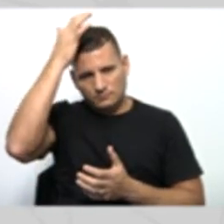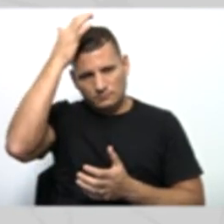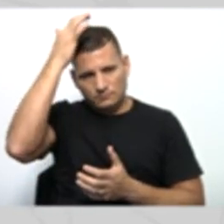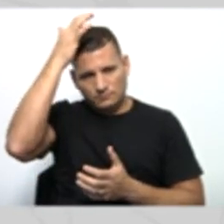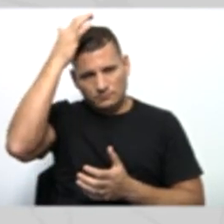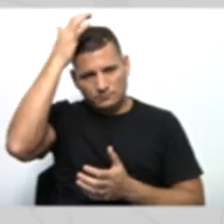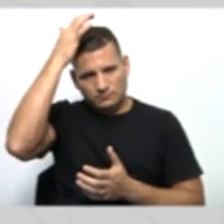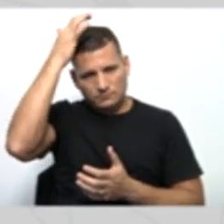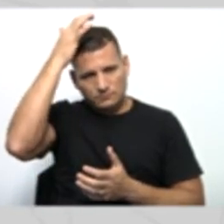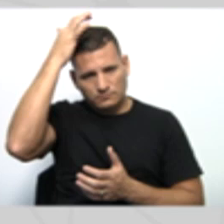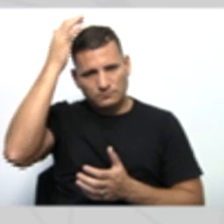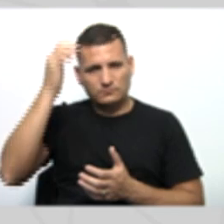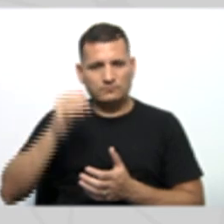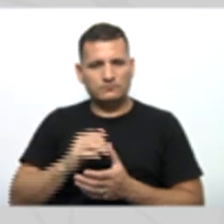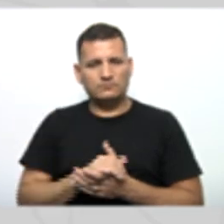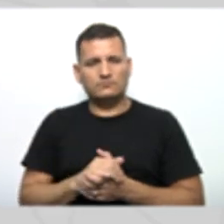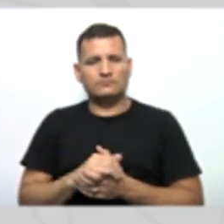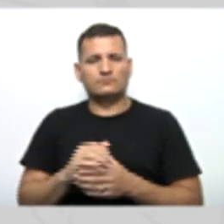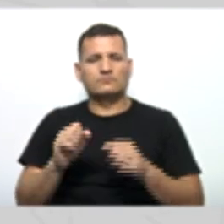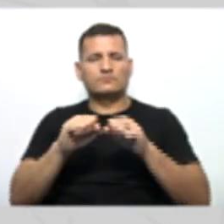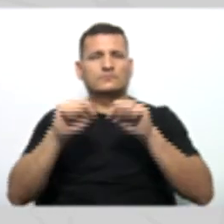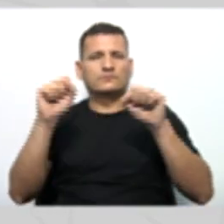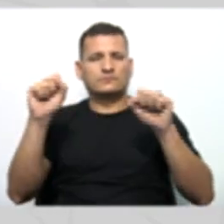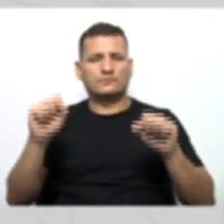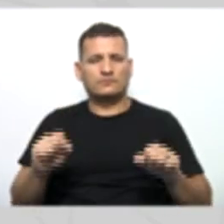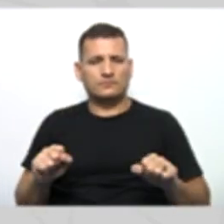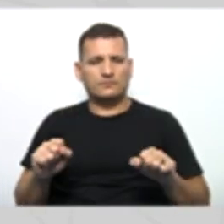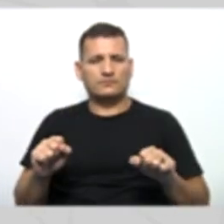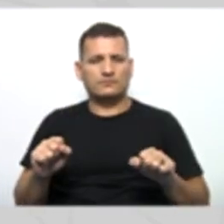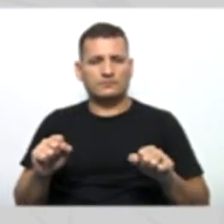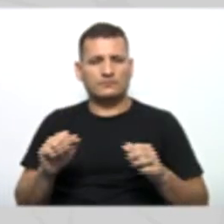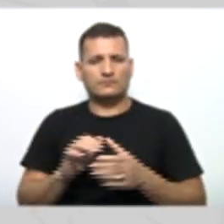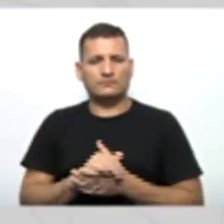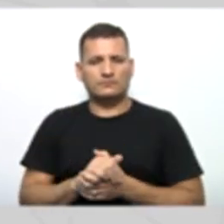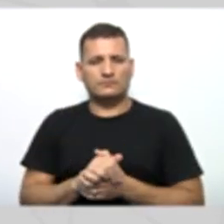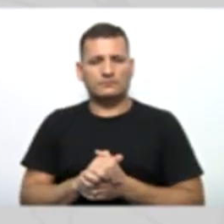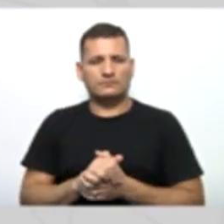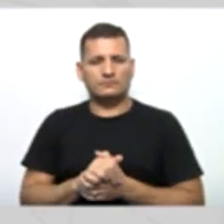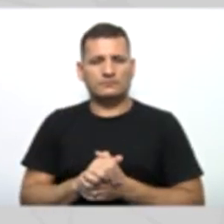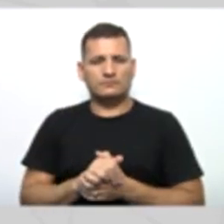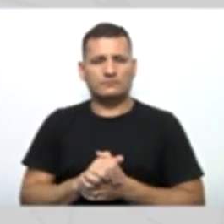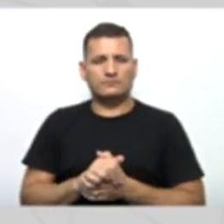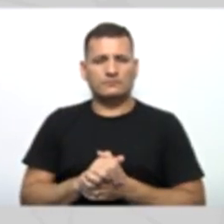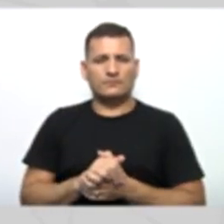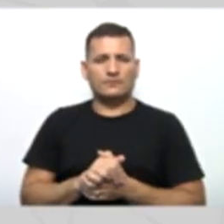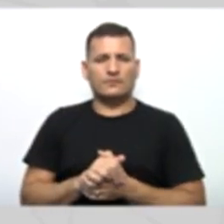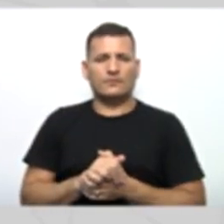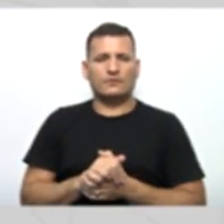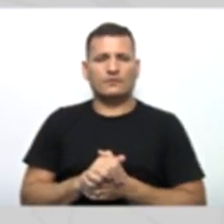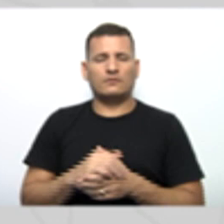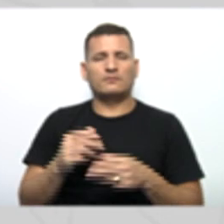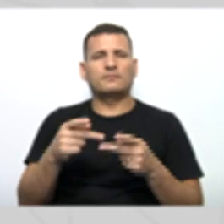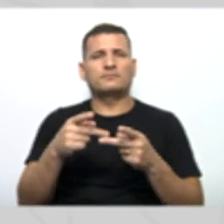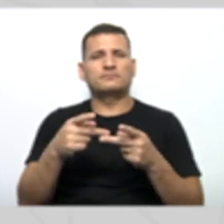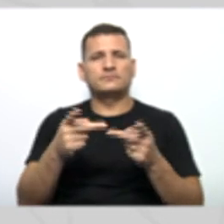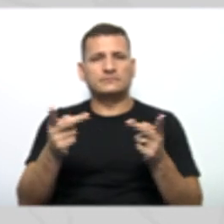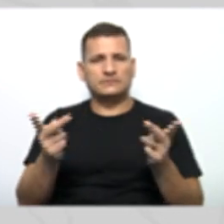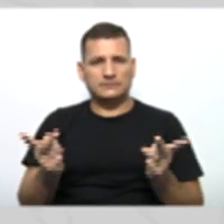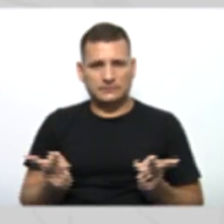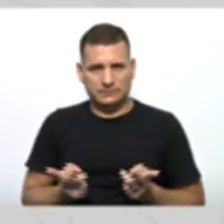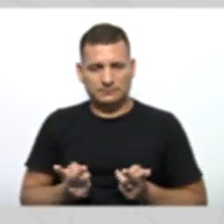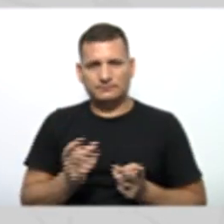uma pizza. Veja bem aqui, ó. Olha aqui, ó. Isso daqui nada mais é do